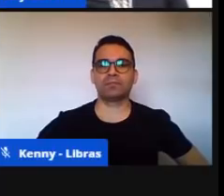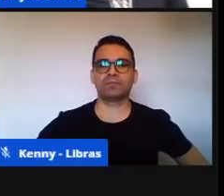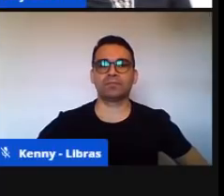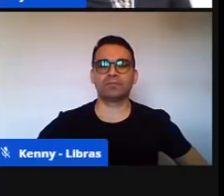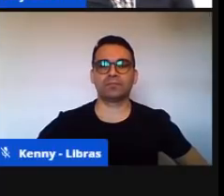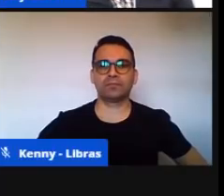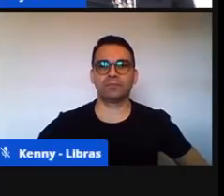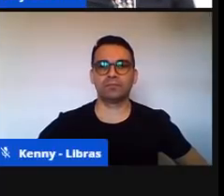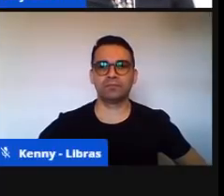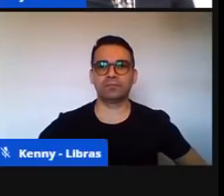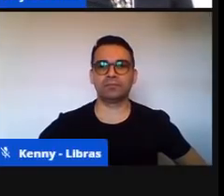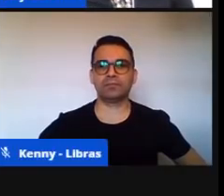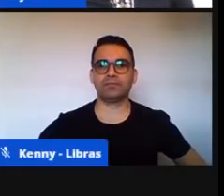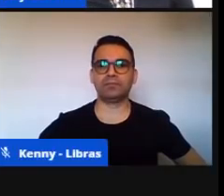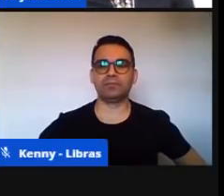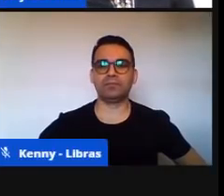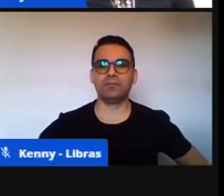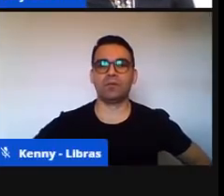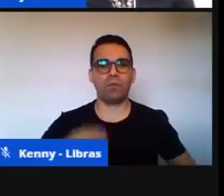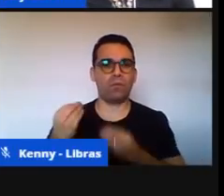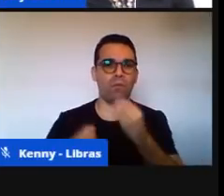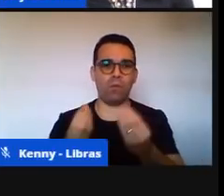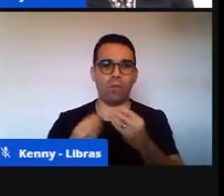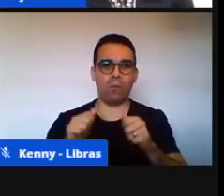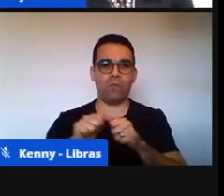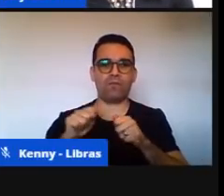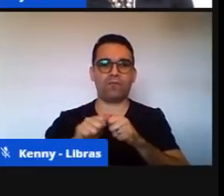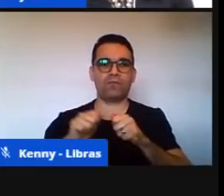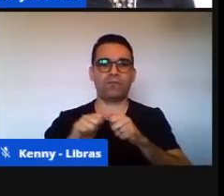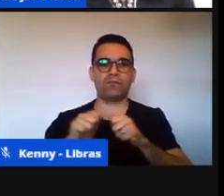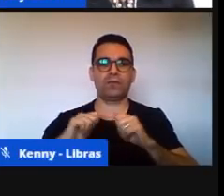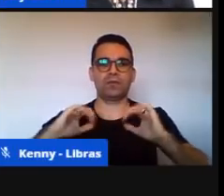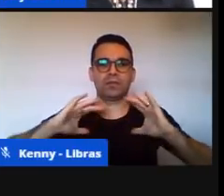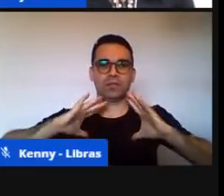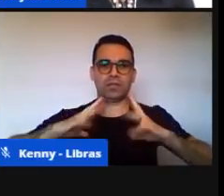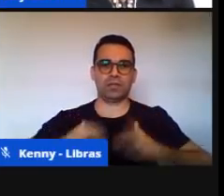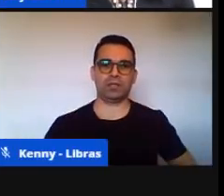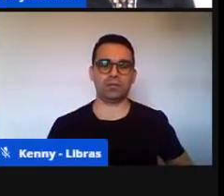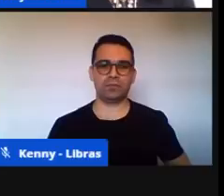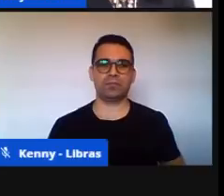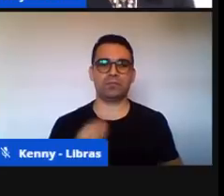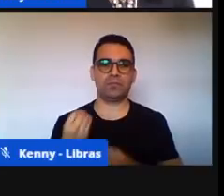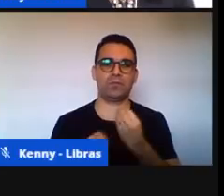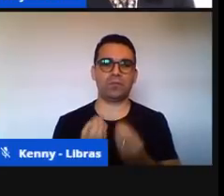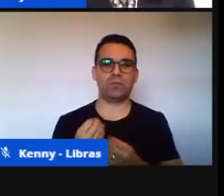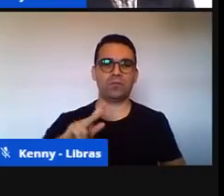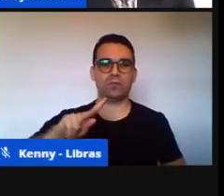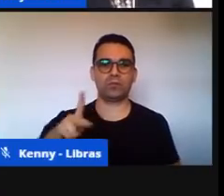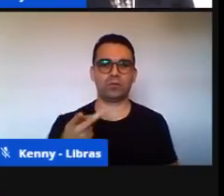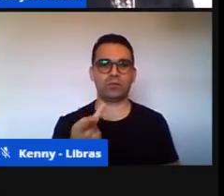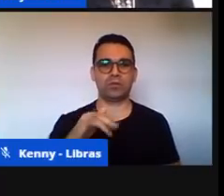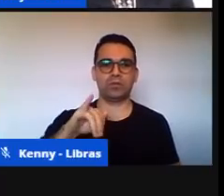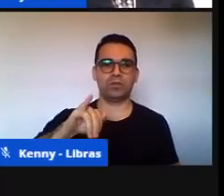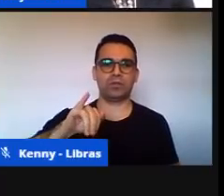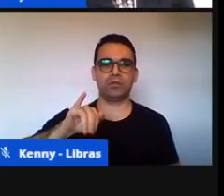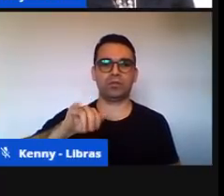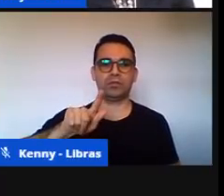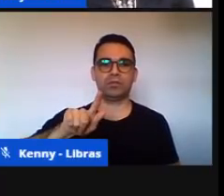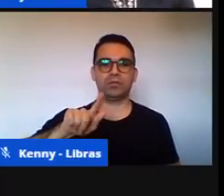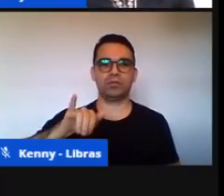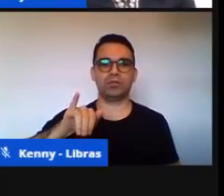Então, como acontece a higienização? Do que for, de bancadas, de utensílios, de panelas. A